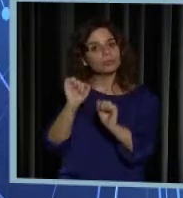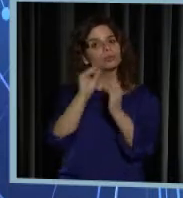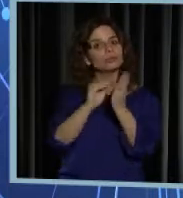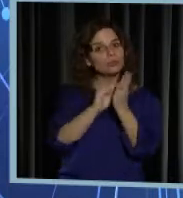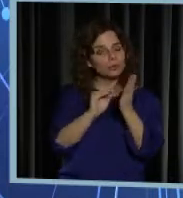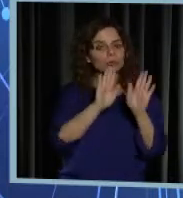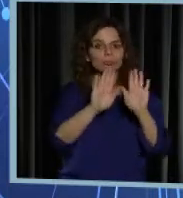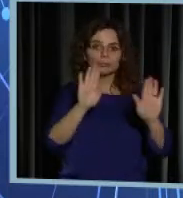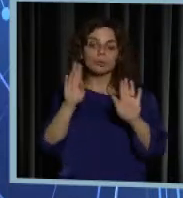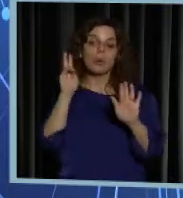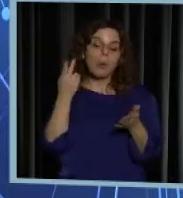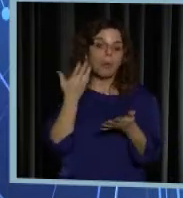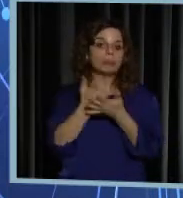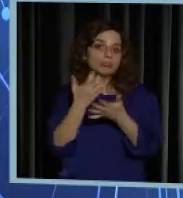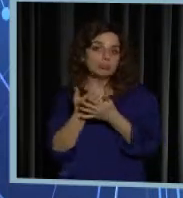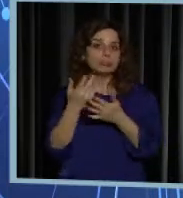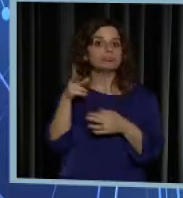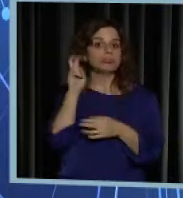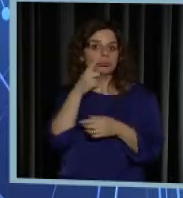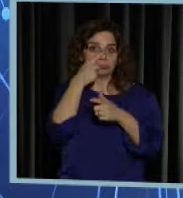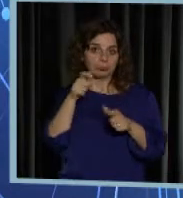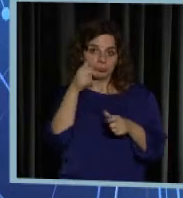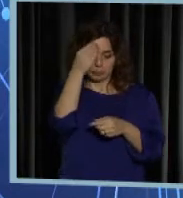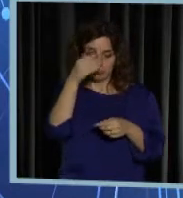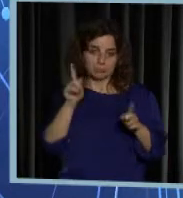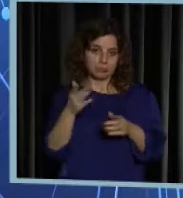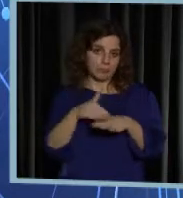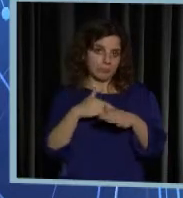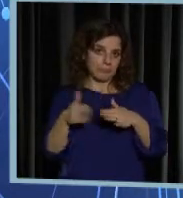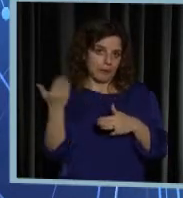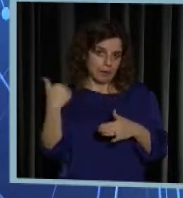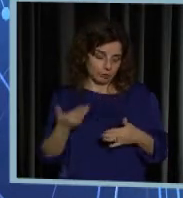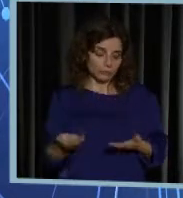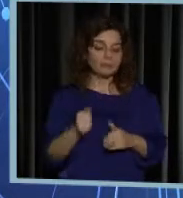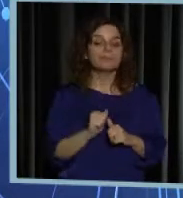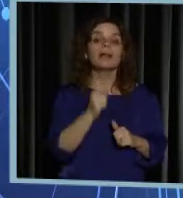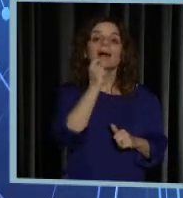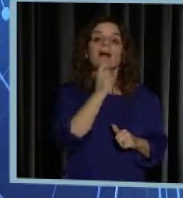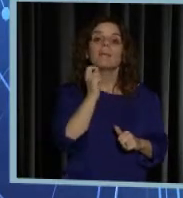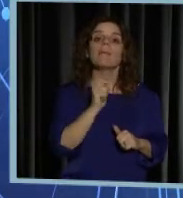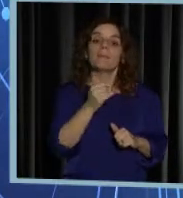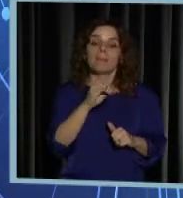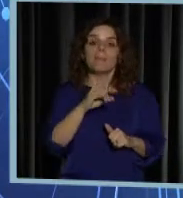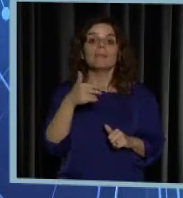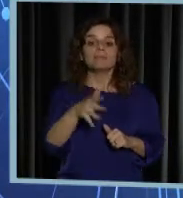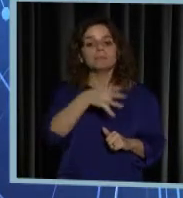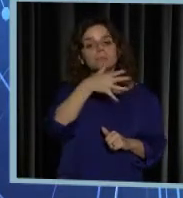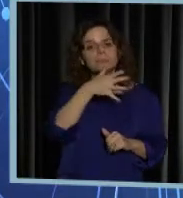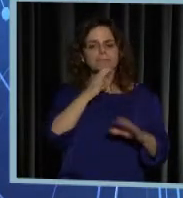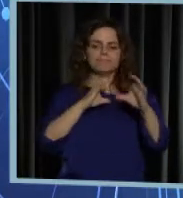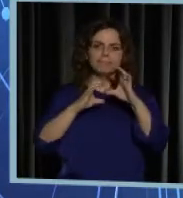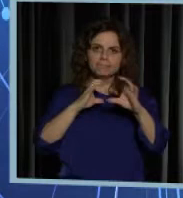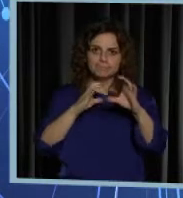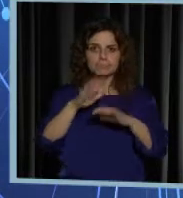suporte escrito, vídeo e áudio realizados pela professora. Dia 26 de maio, tem lugar no Museu das Comunicações,